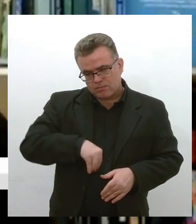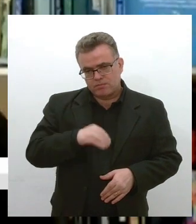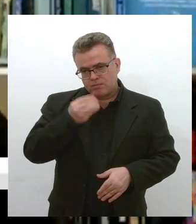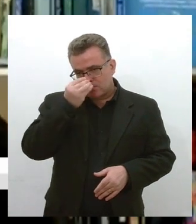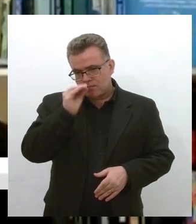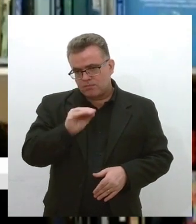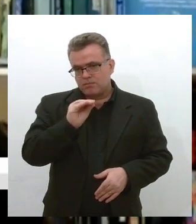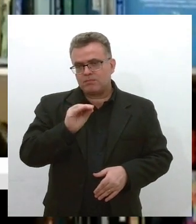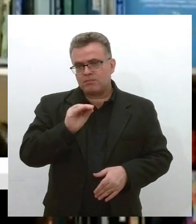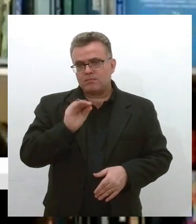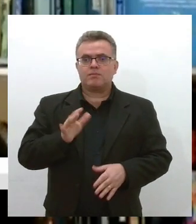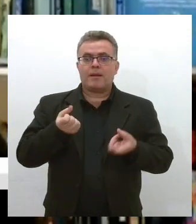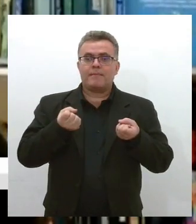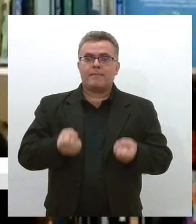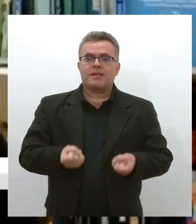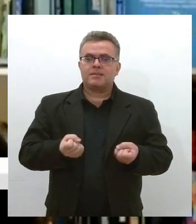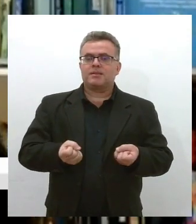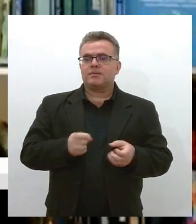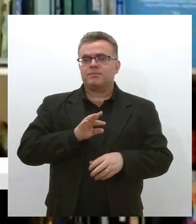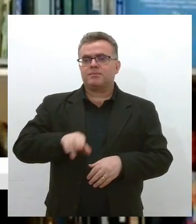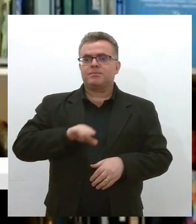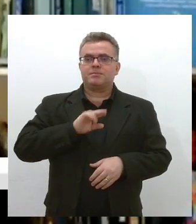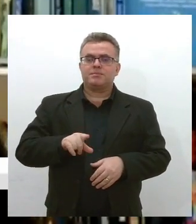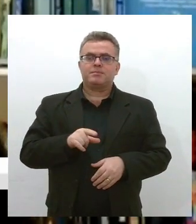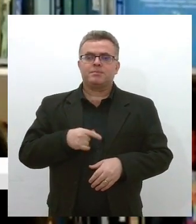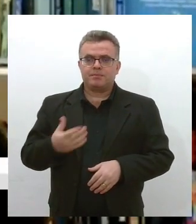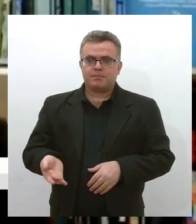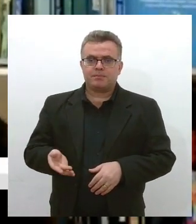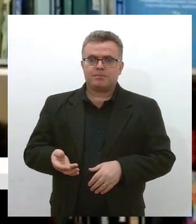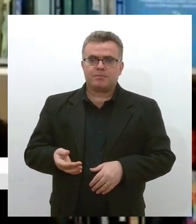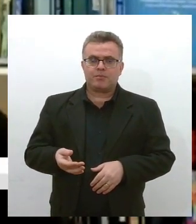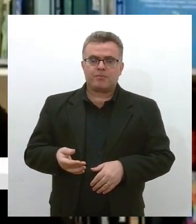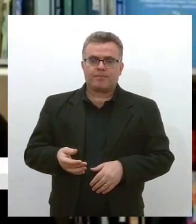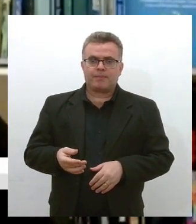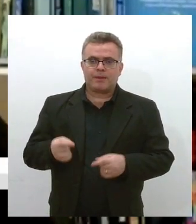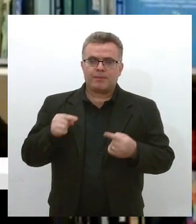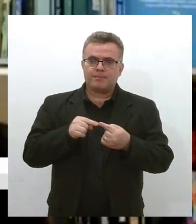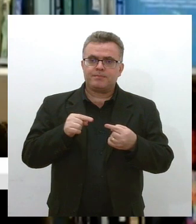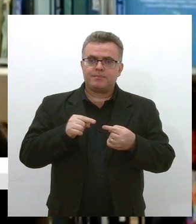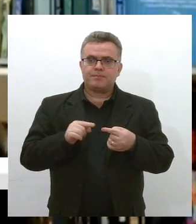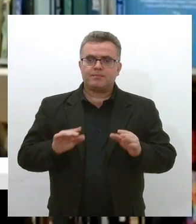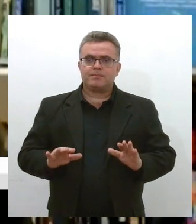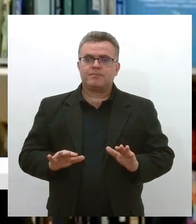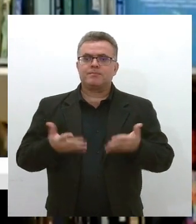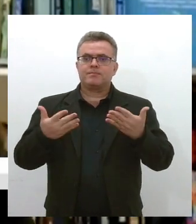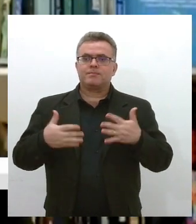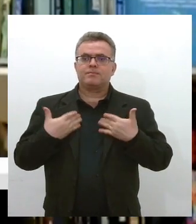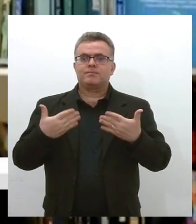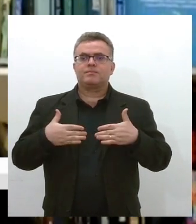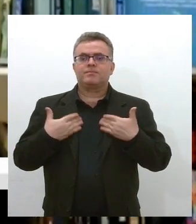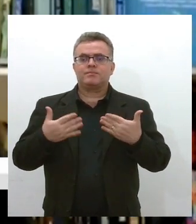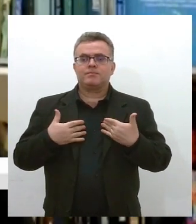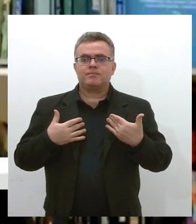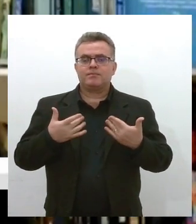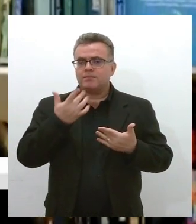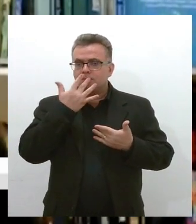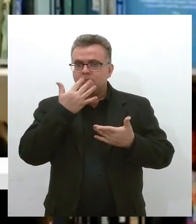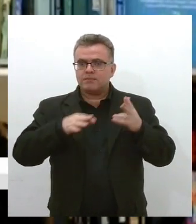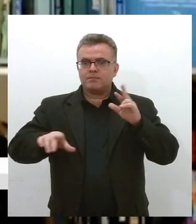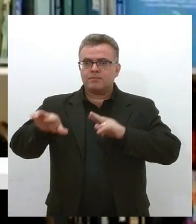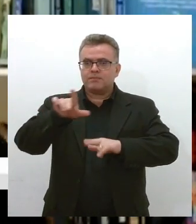ou pesada, chega a ser mais um festival, uma coisa alegre, colorida, né? Eles usam muitas cores,